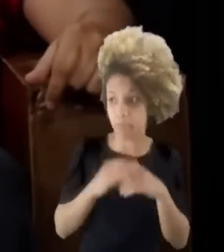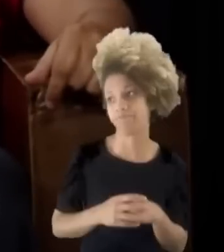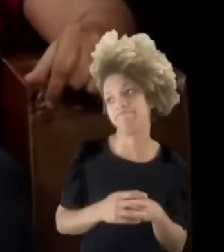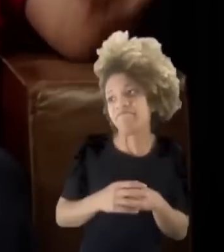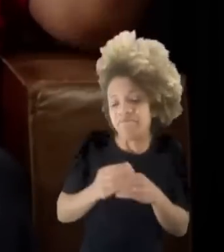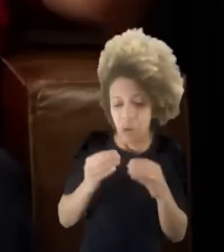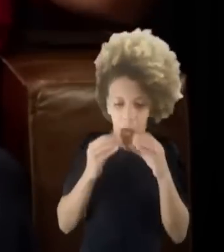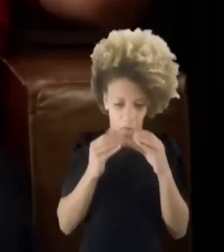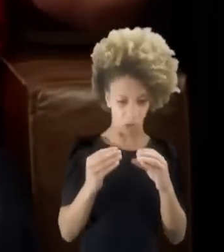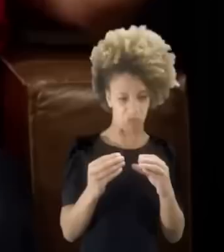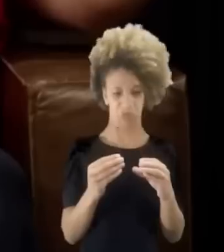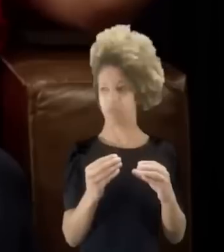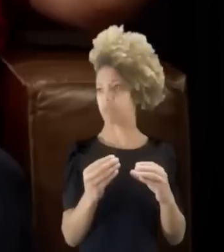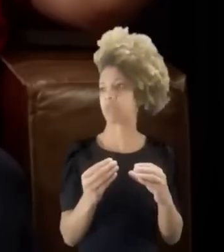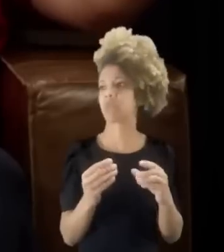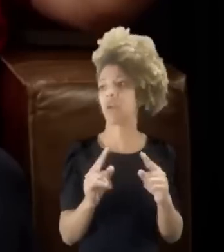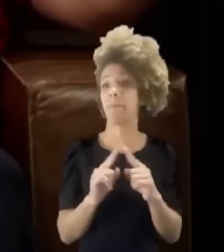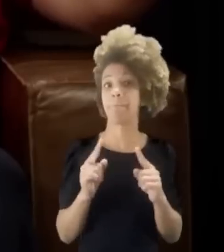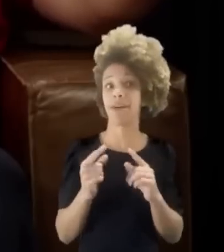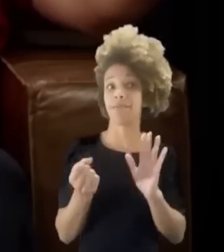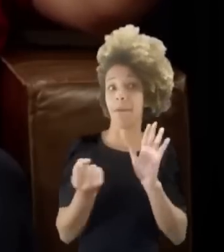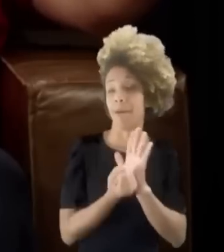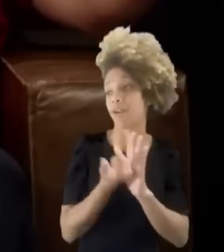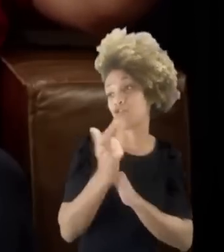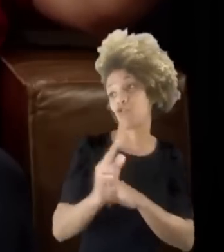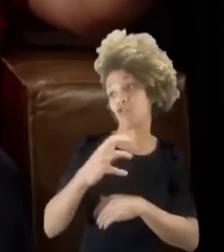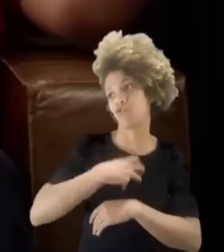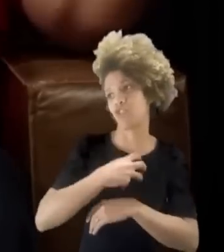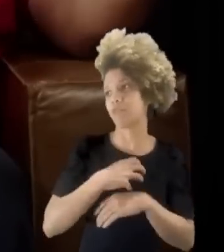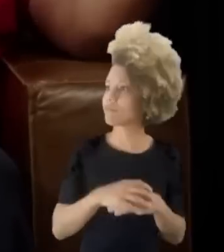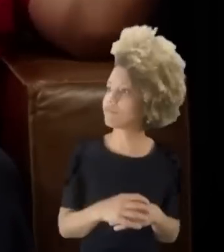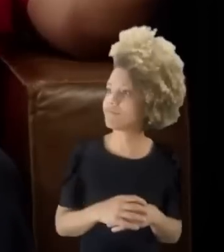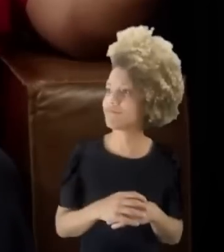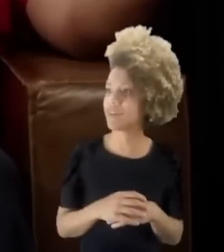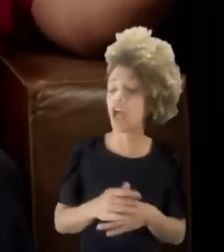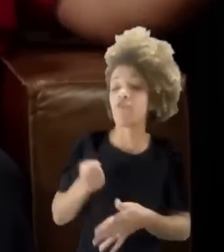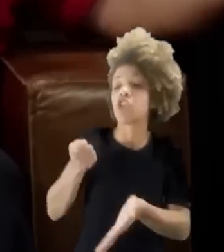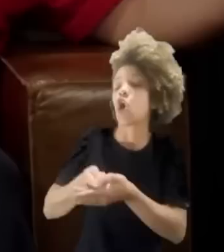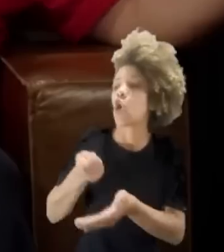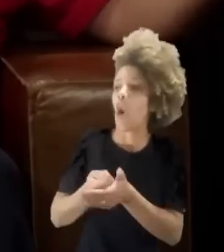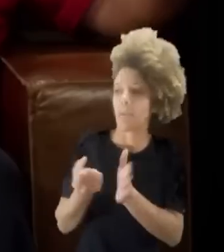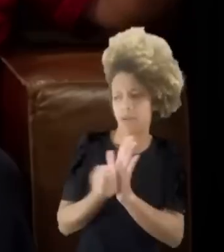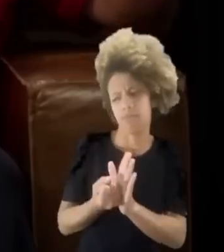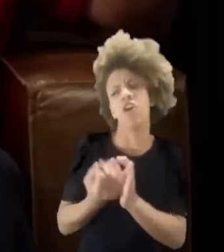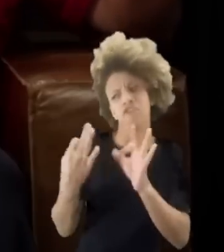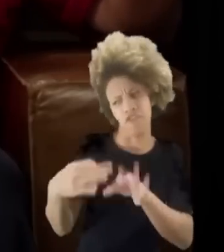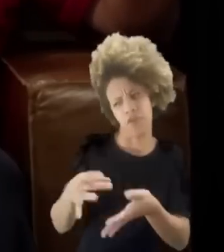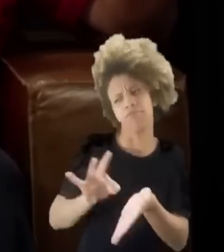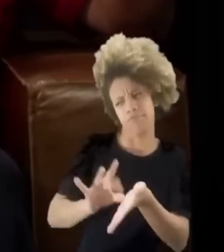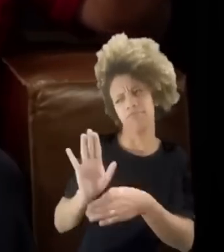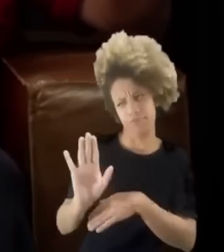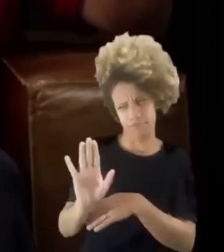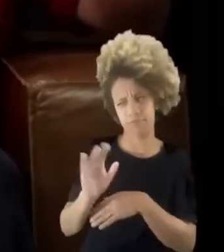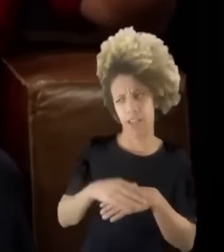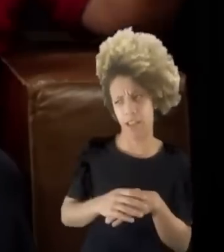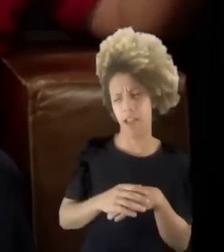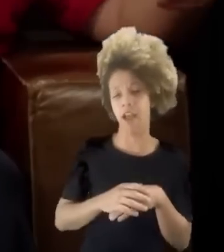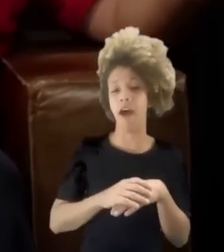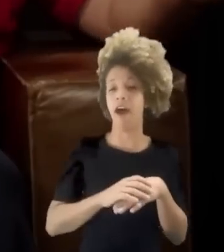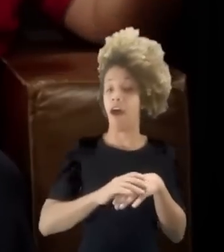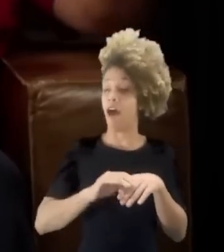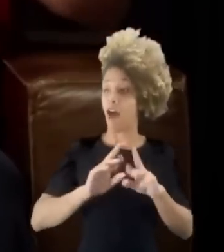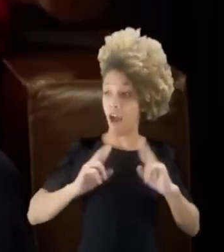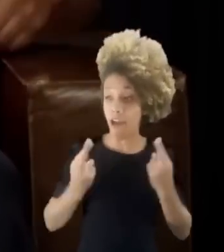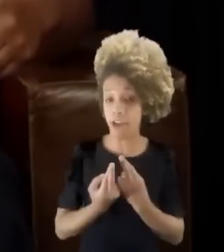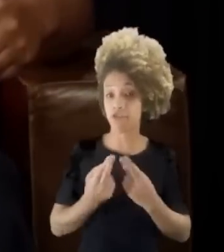e aí você já enxerga a marca de outra forma e aí você cobra isso da máquina Vamos ser sincero o o o o a rede de